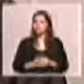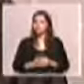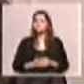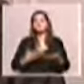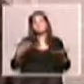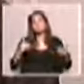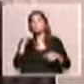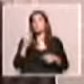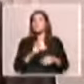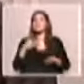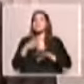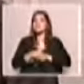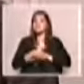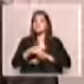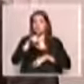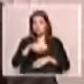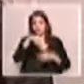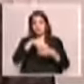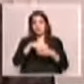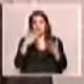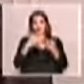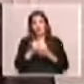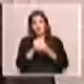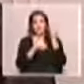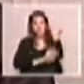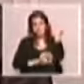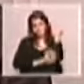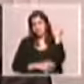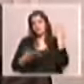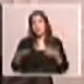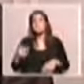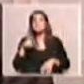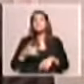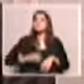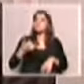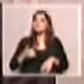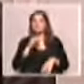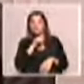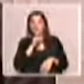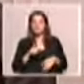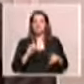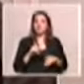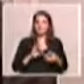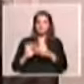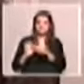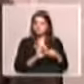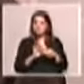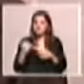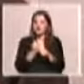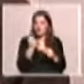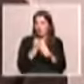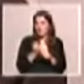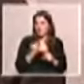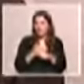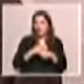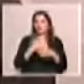um mês de intervenção também na própria escola, apoiados pela Junta de Freguesia, que sobretudo conseguimos articular a atividade que se